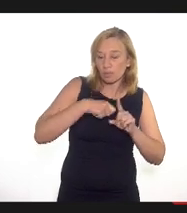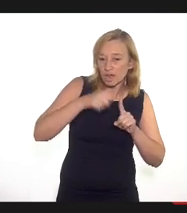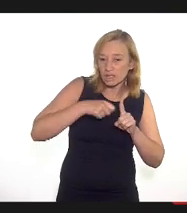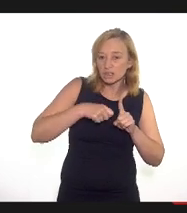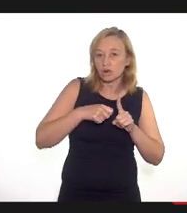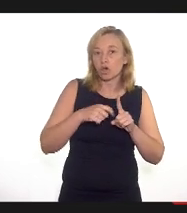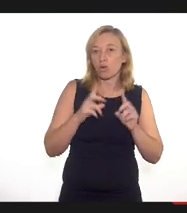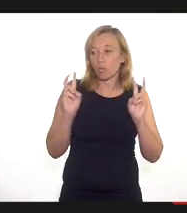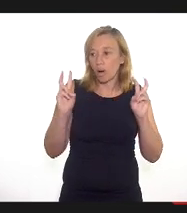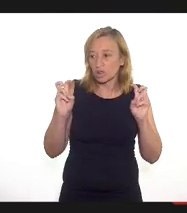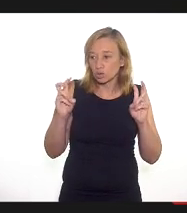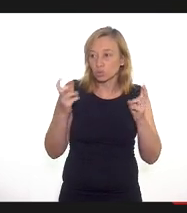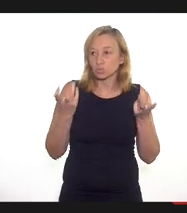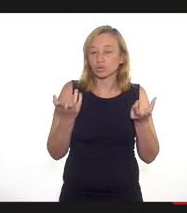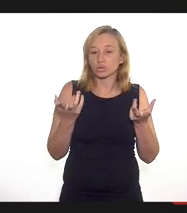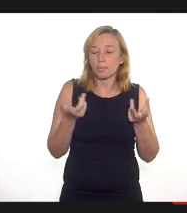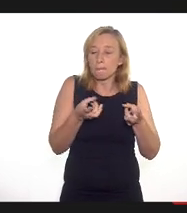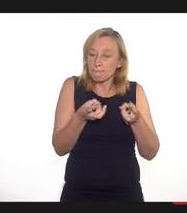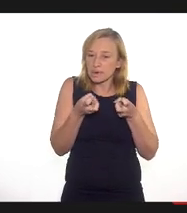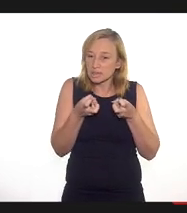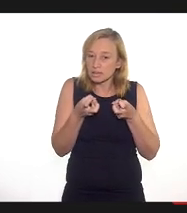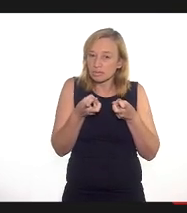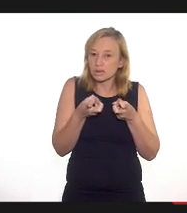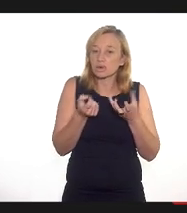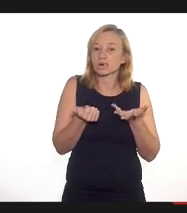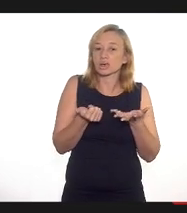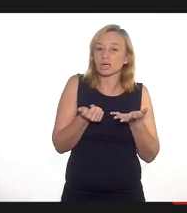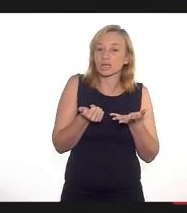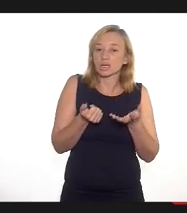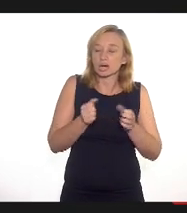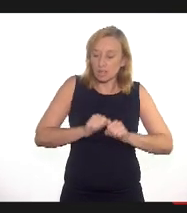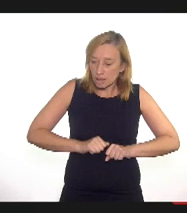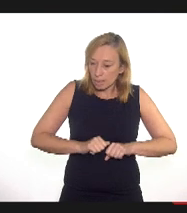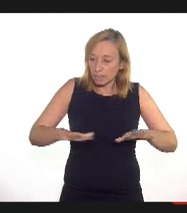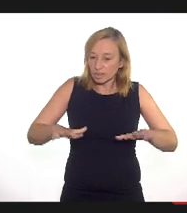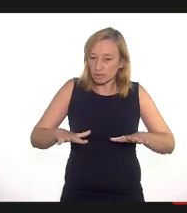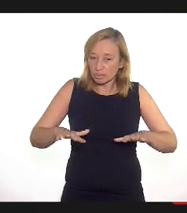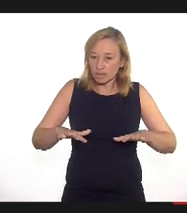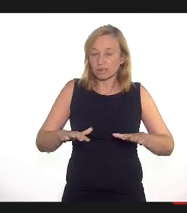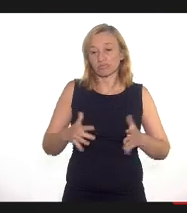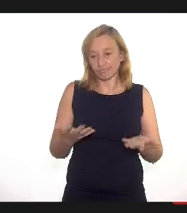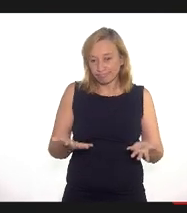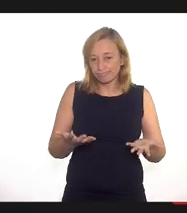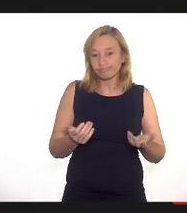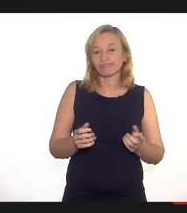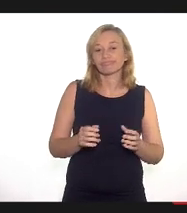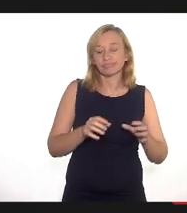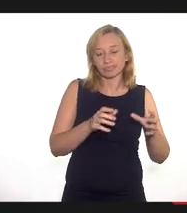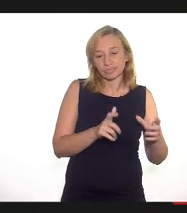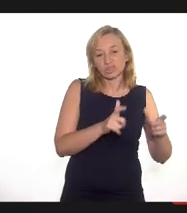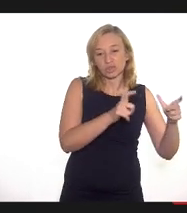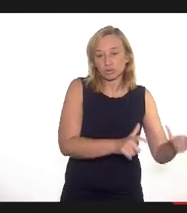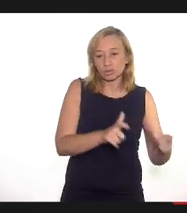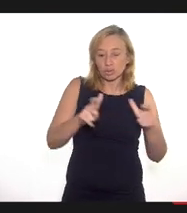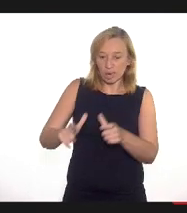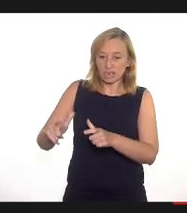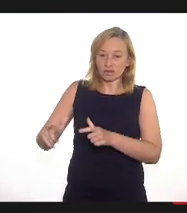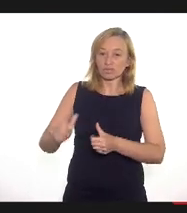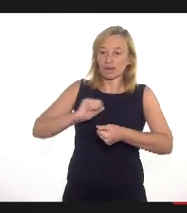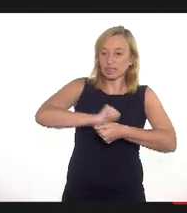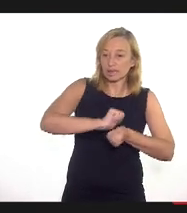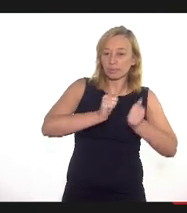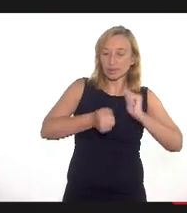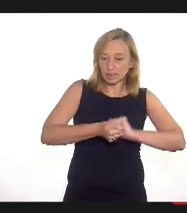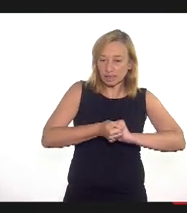questão de perceber que talvez a pandemia se estendesse, essas unidades foram aderindo, né, e